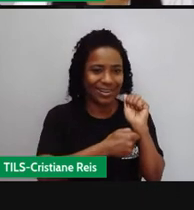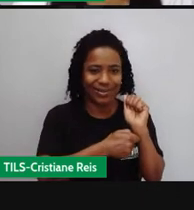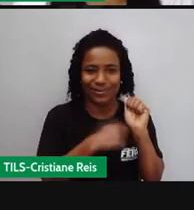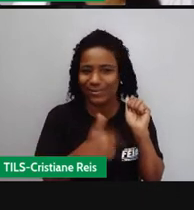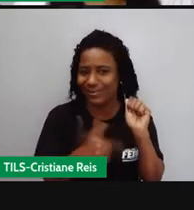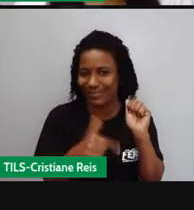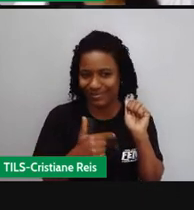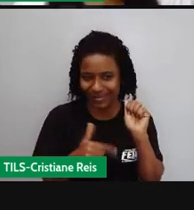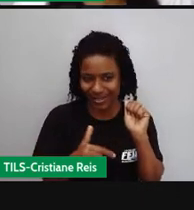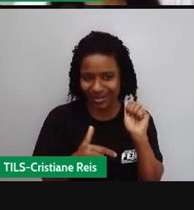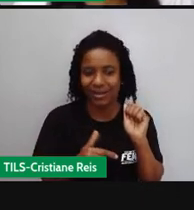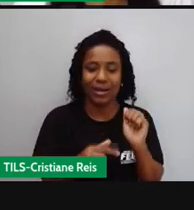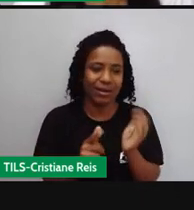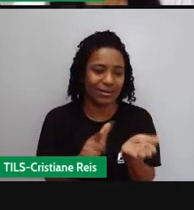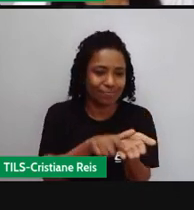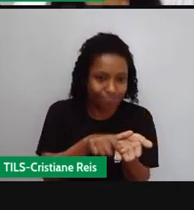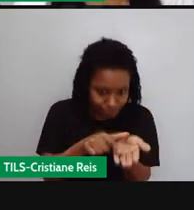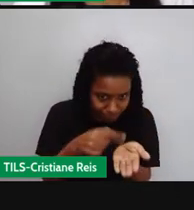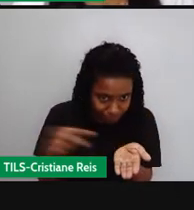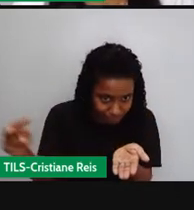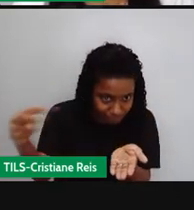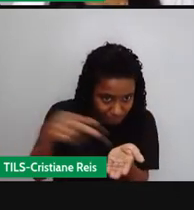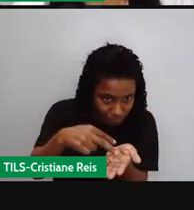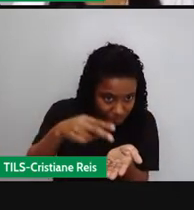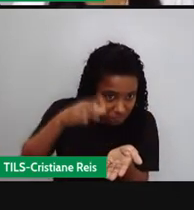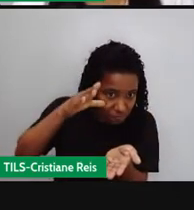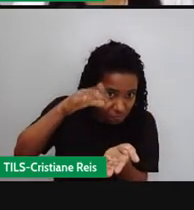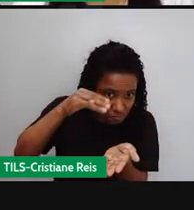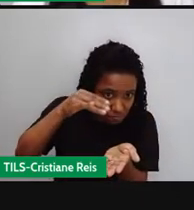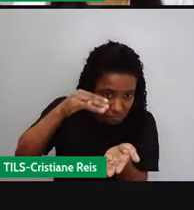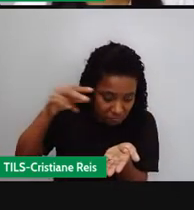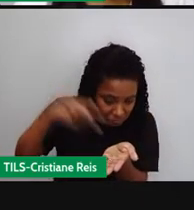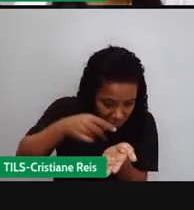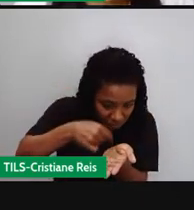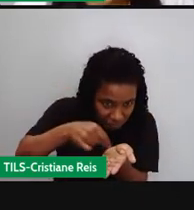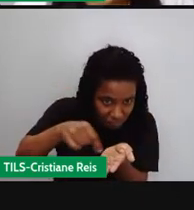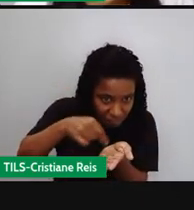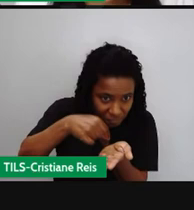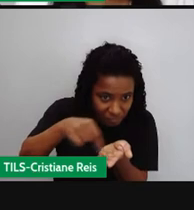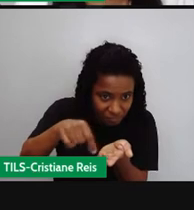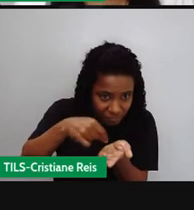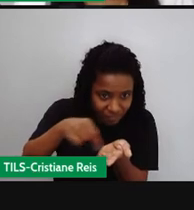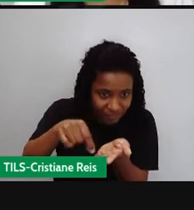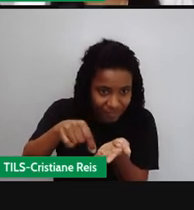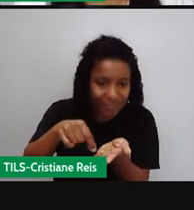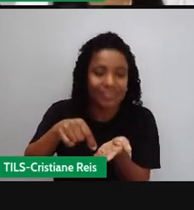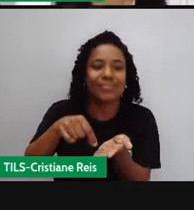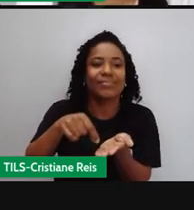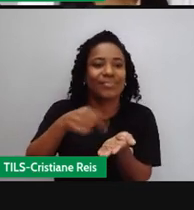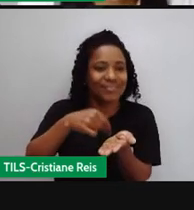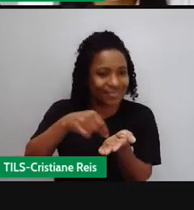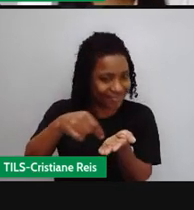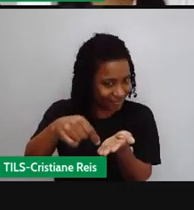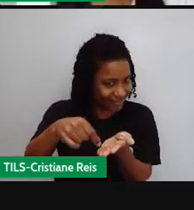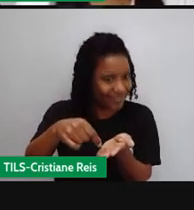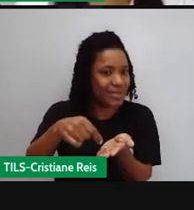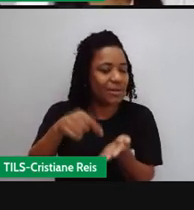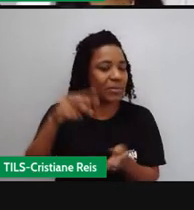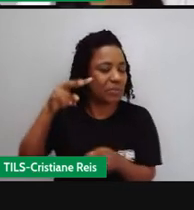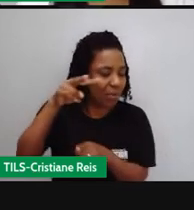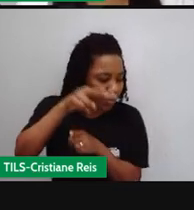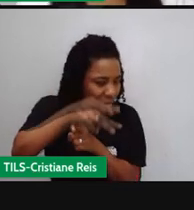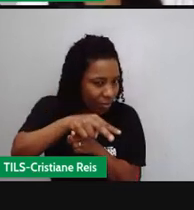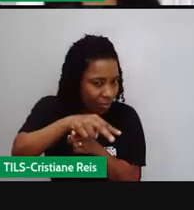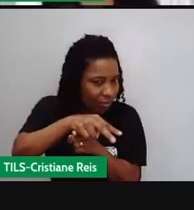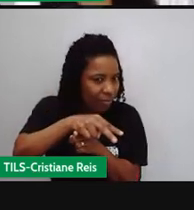as escolhas realizadas. Então, se colocou, se incluiu a mulher como alguém que também poderia votar